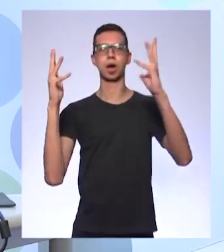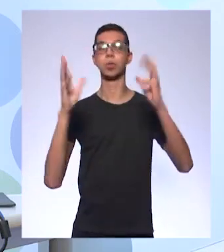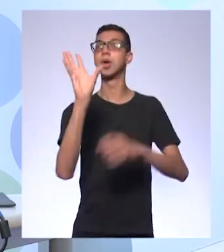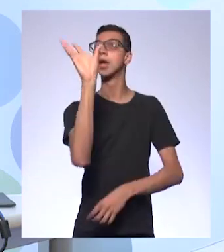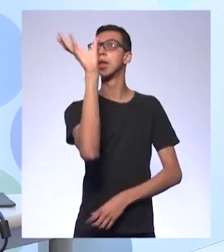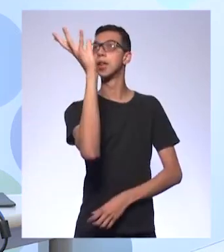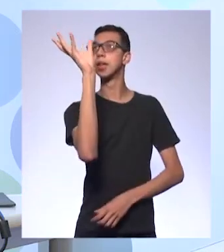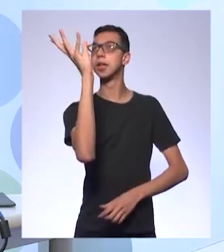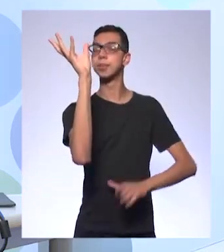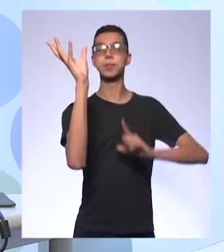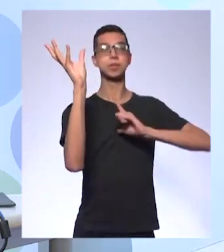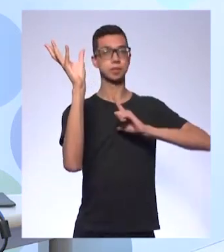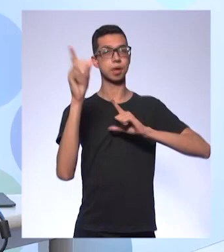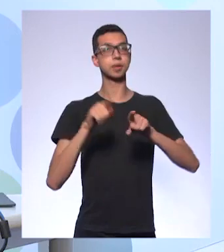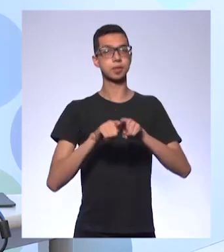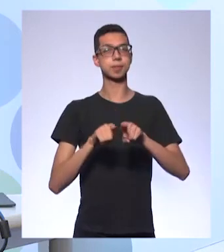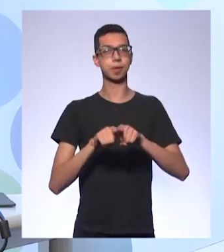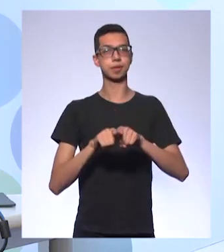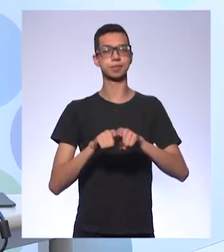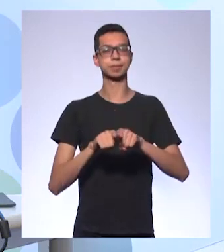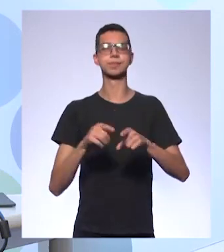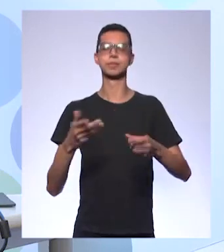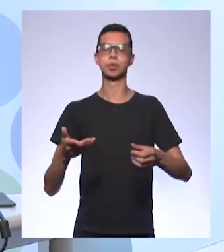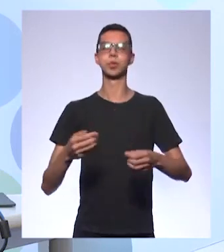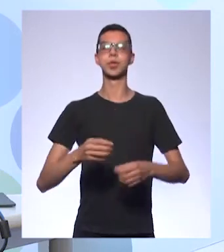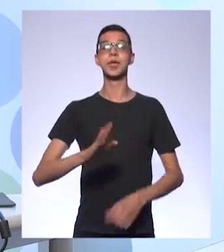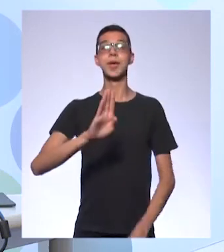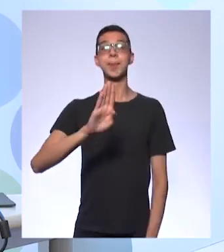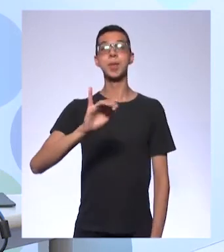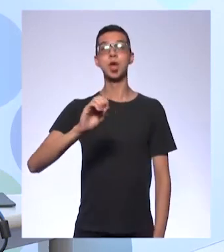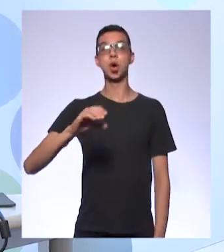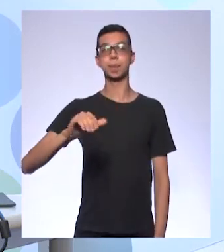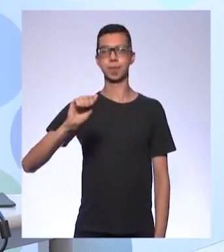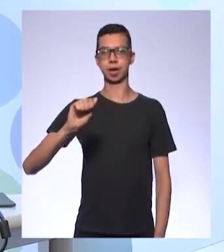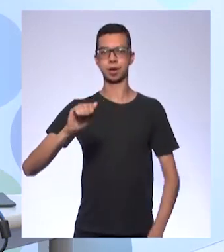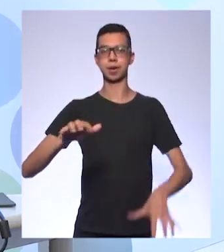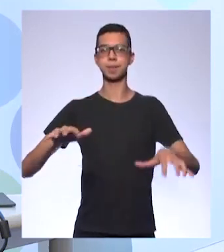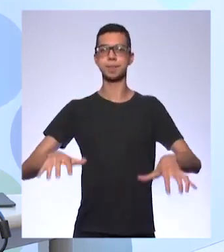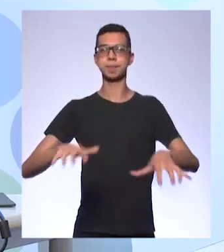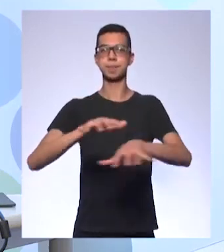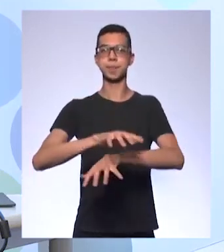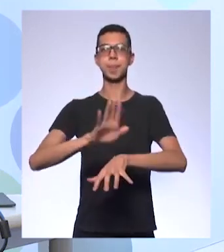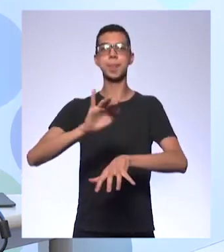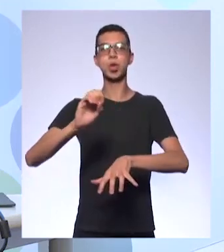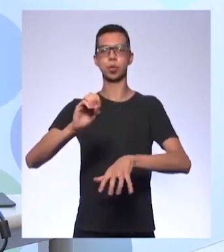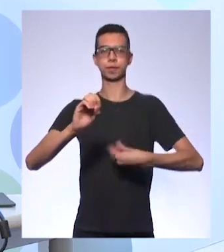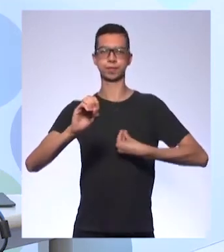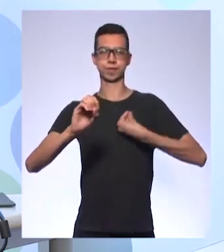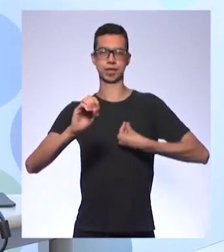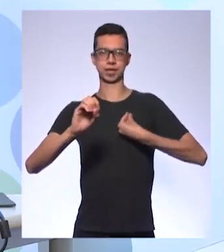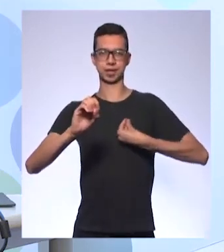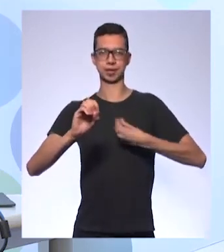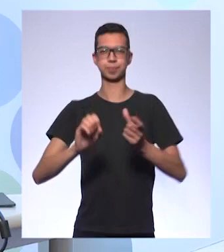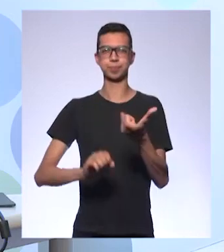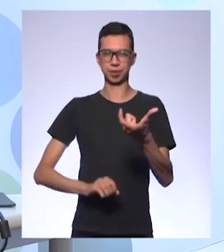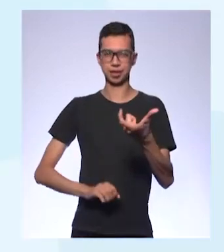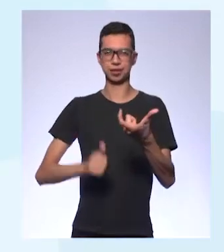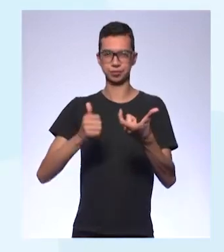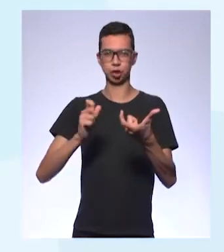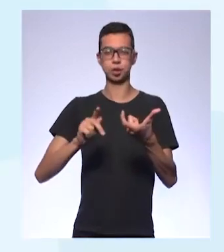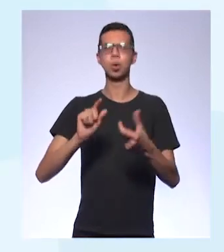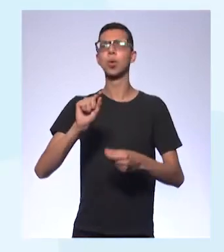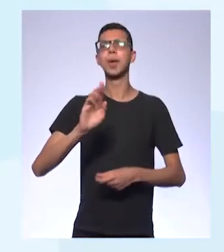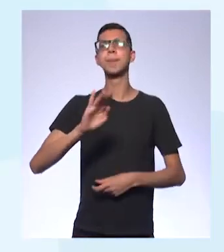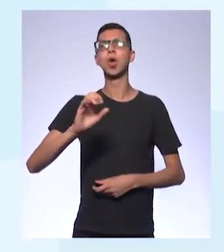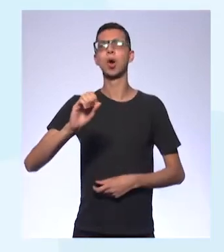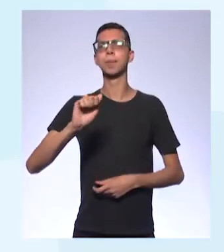nos biomas, né? Então, novamente, né, biomas, bio, de vida. Então, o que é um bioma? Então, acompanha aí na tela, por favor. Bioma é